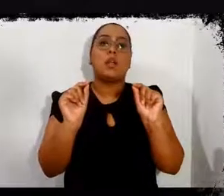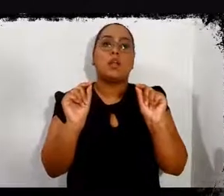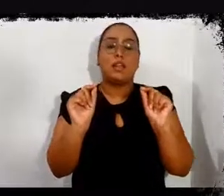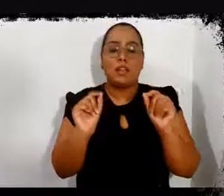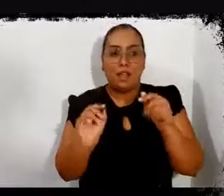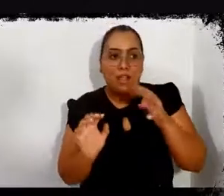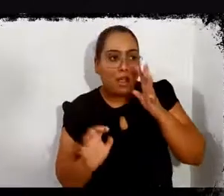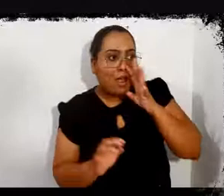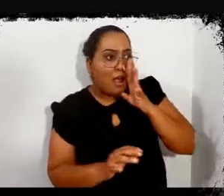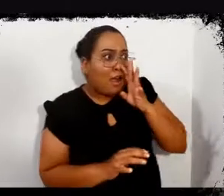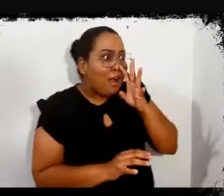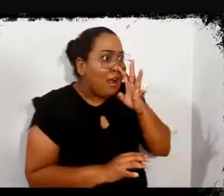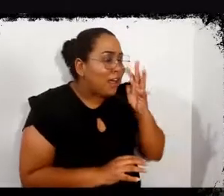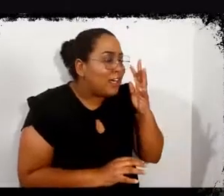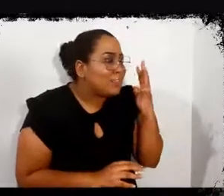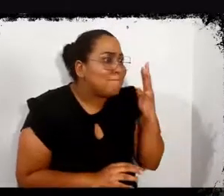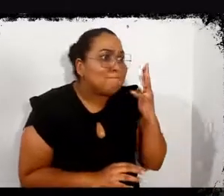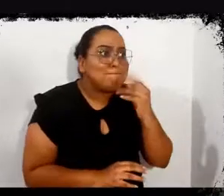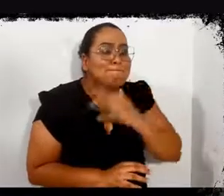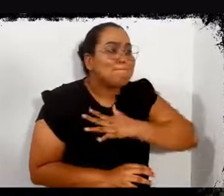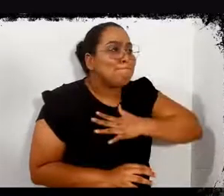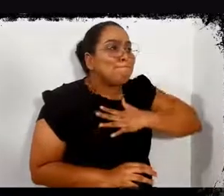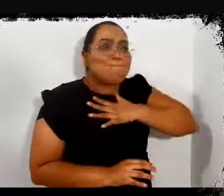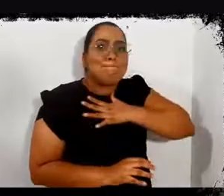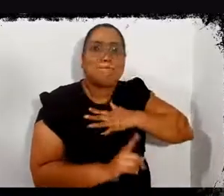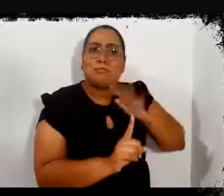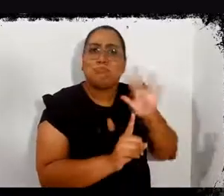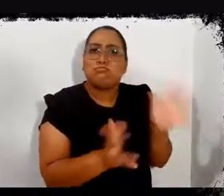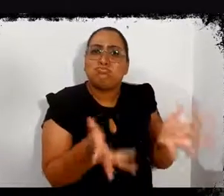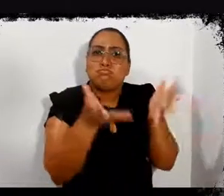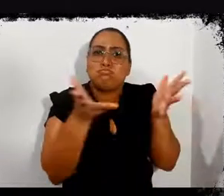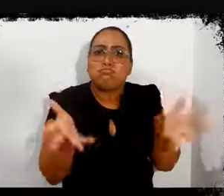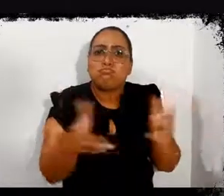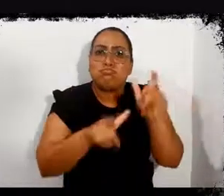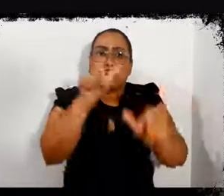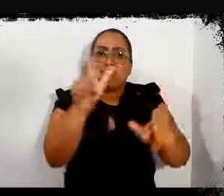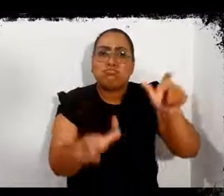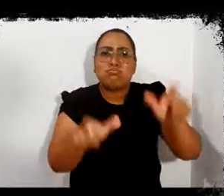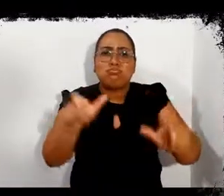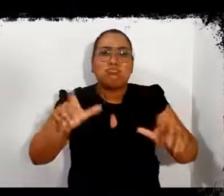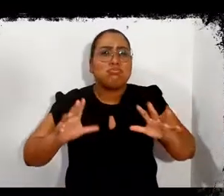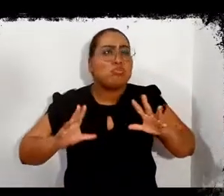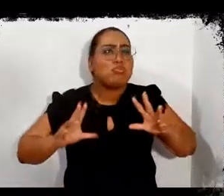atuais. Então, até a próxima!